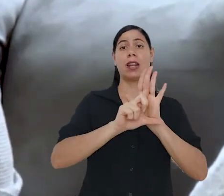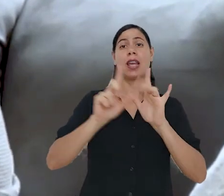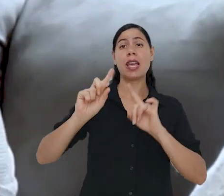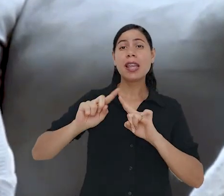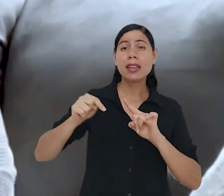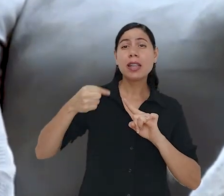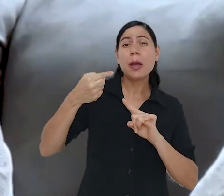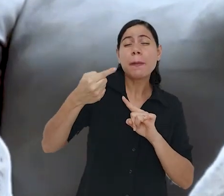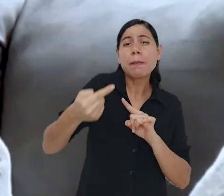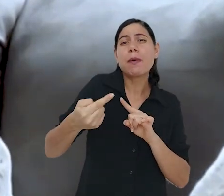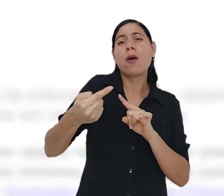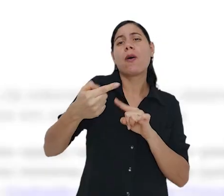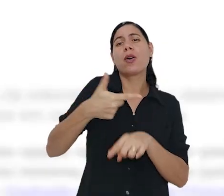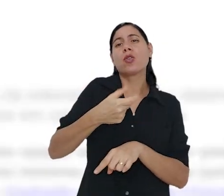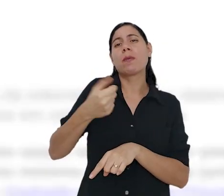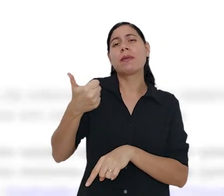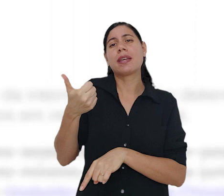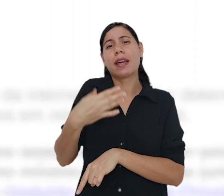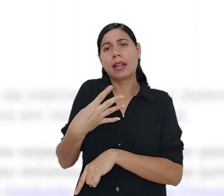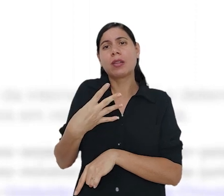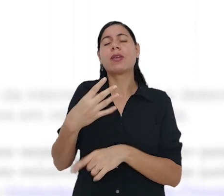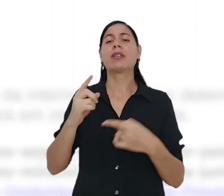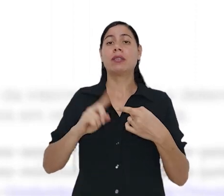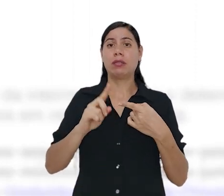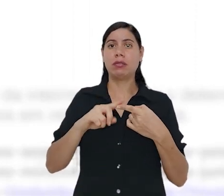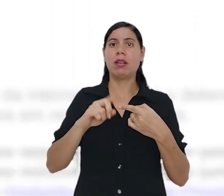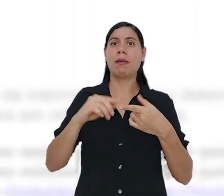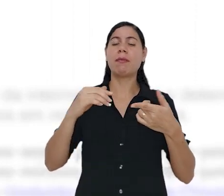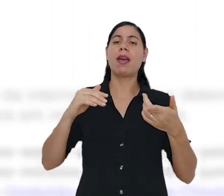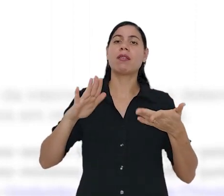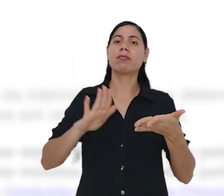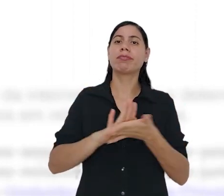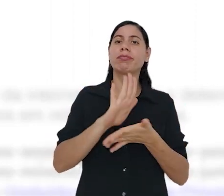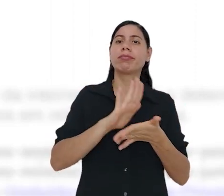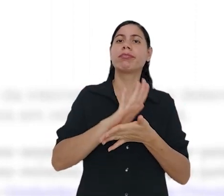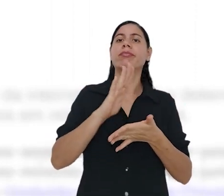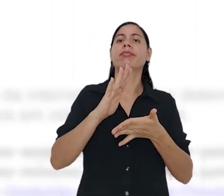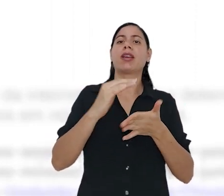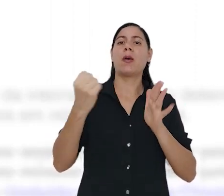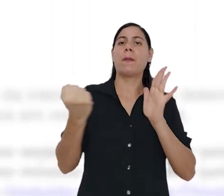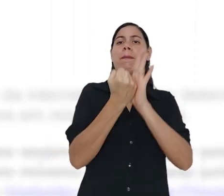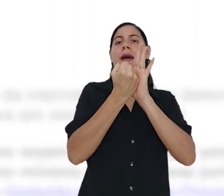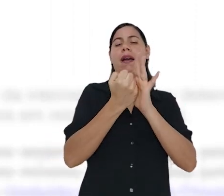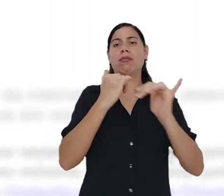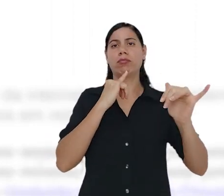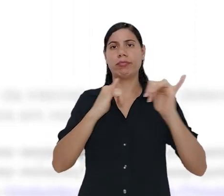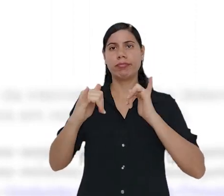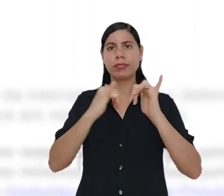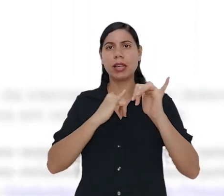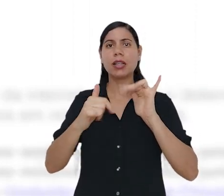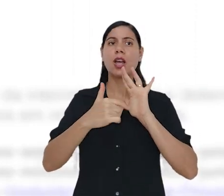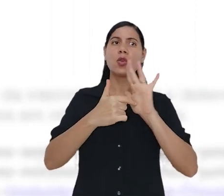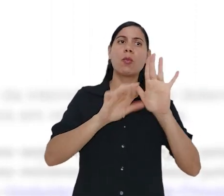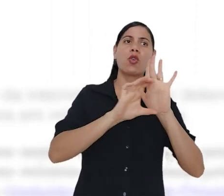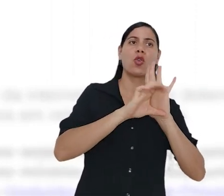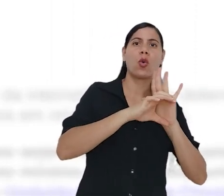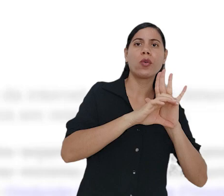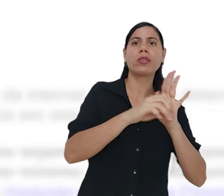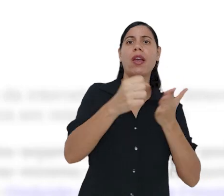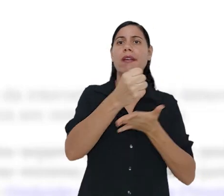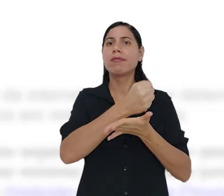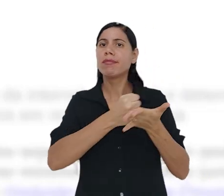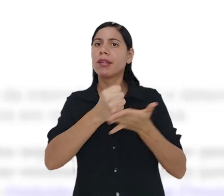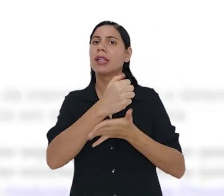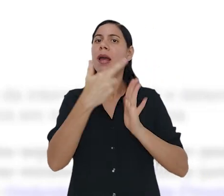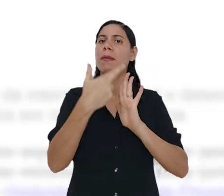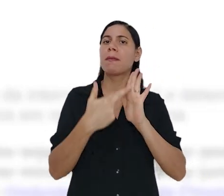para frente, em 2014, também foi publicado o Marco Civil da Internet, que estabelece conceitos, princípios